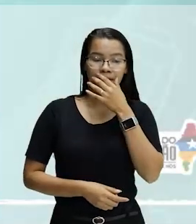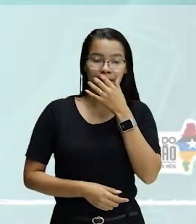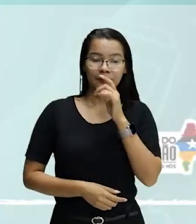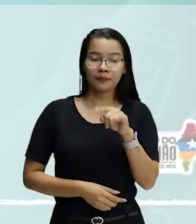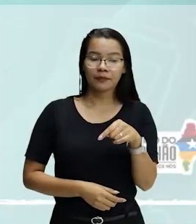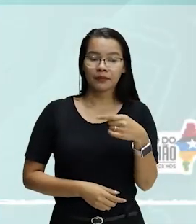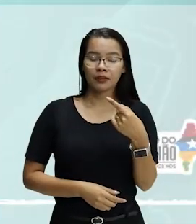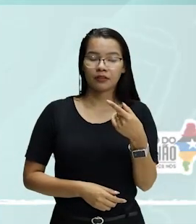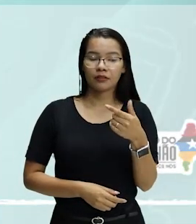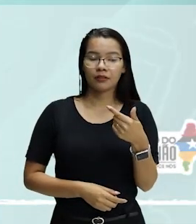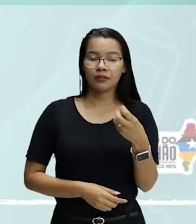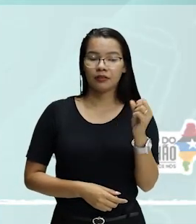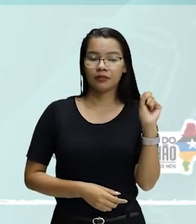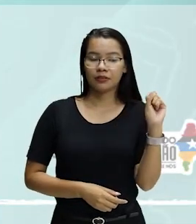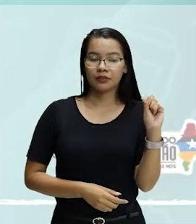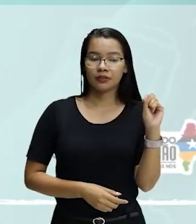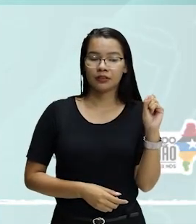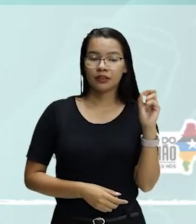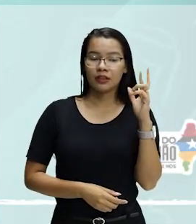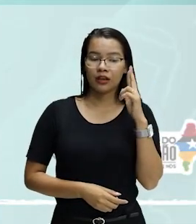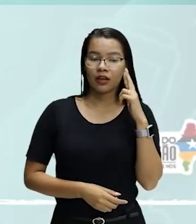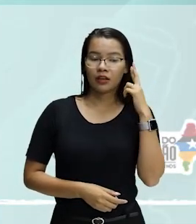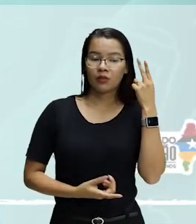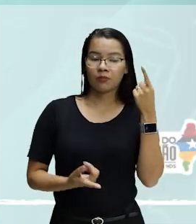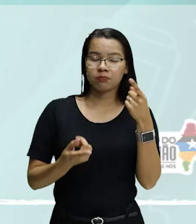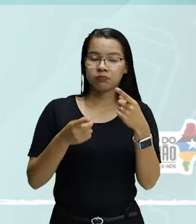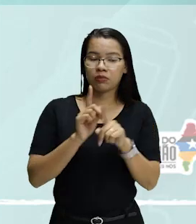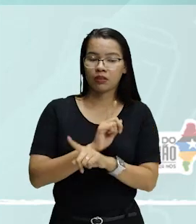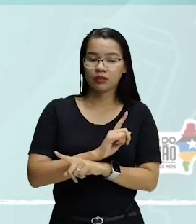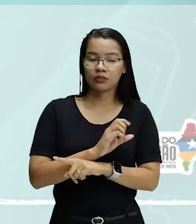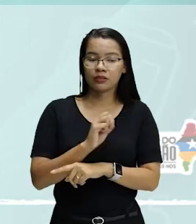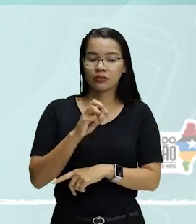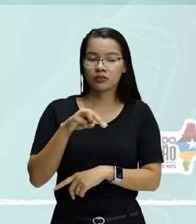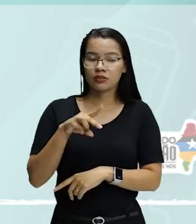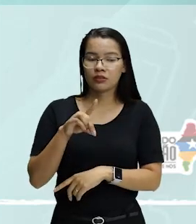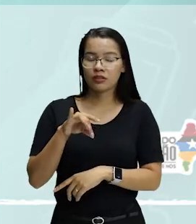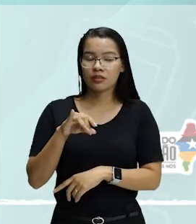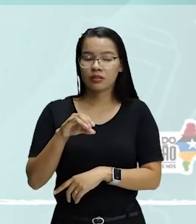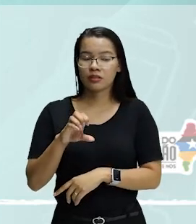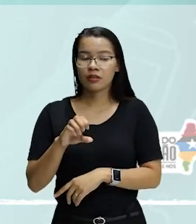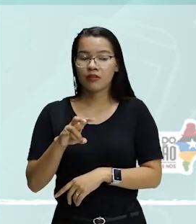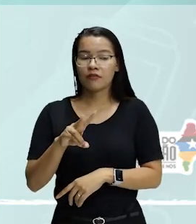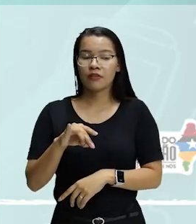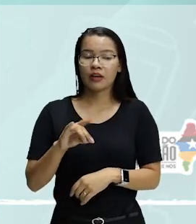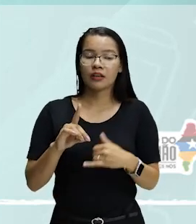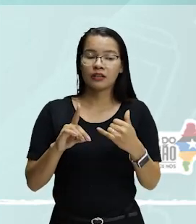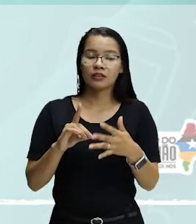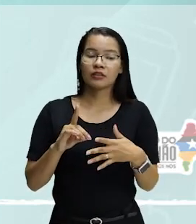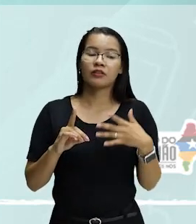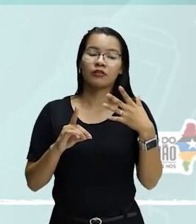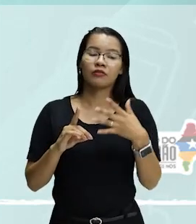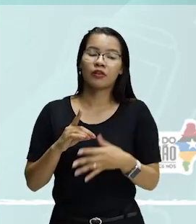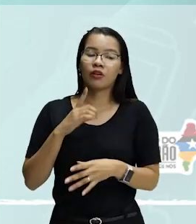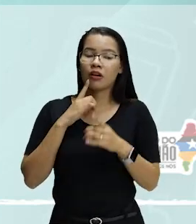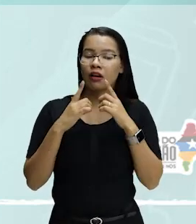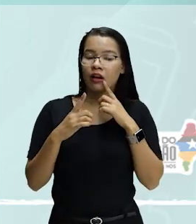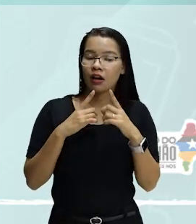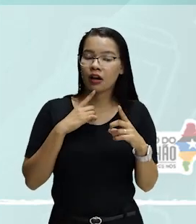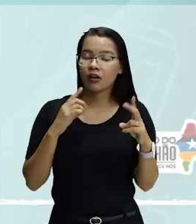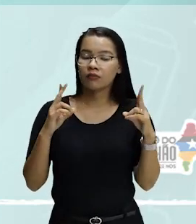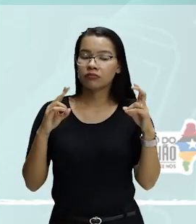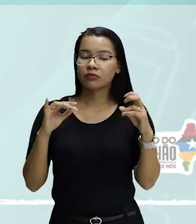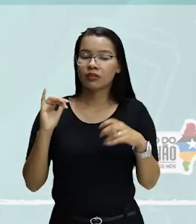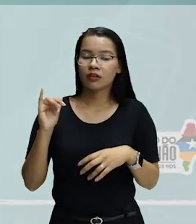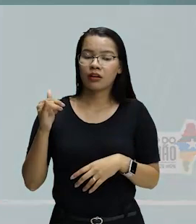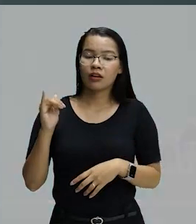Próximo capítulo, Razão contra a Sandice, vai descrever um diálogo cujos os interlocutores são a razão e a sandice,